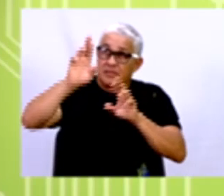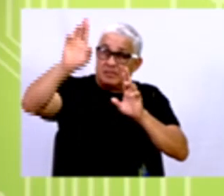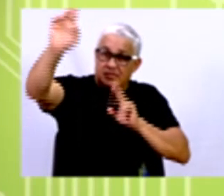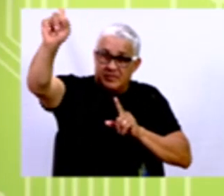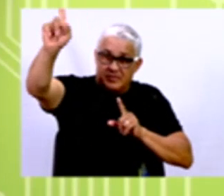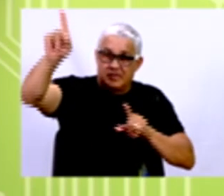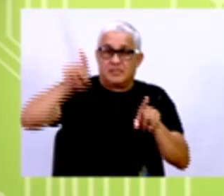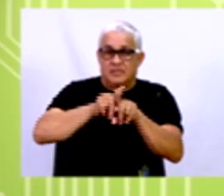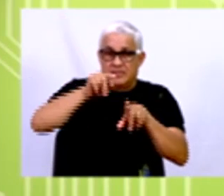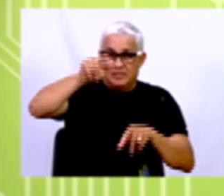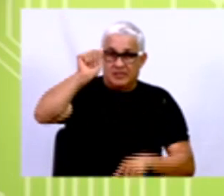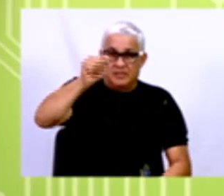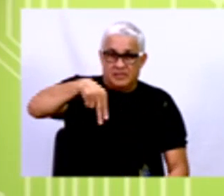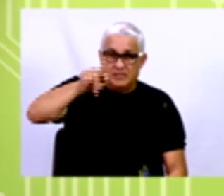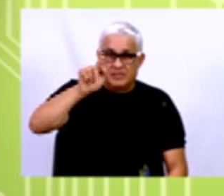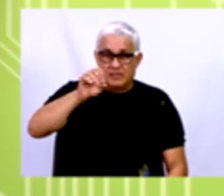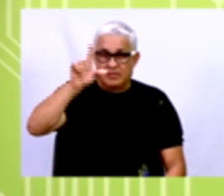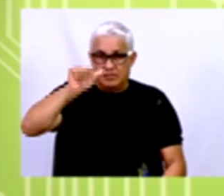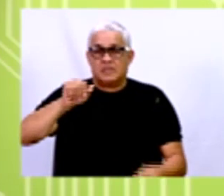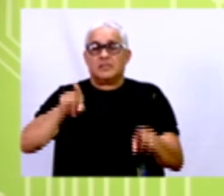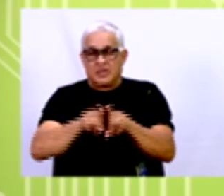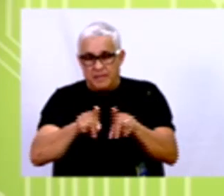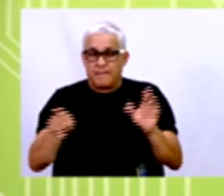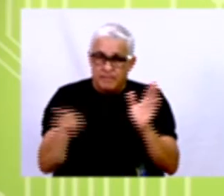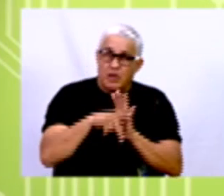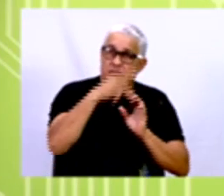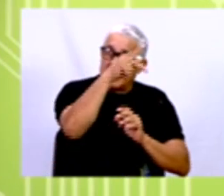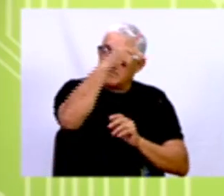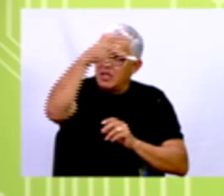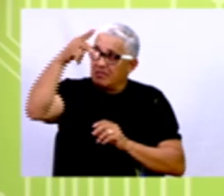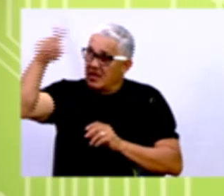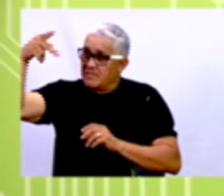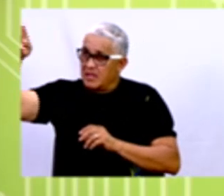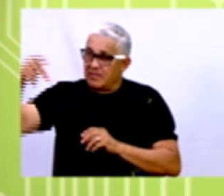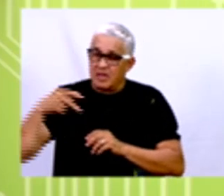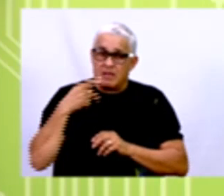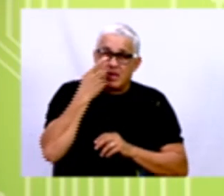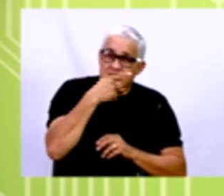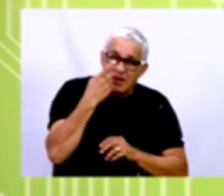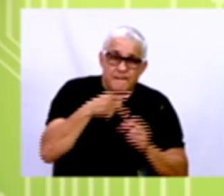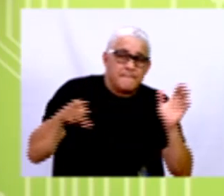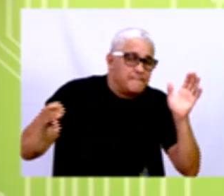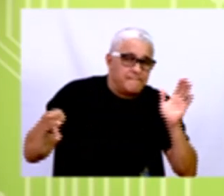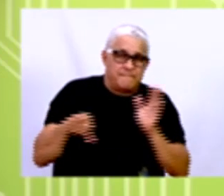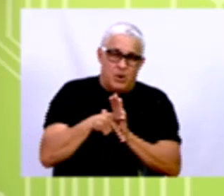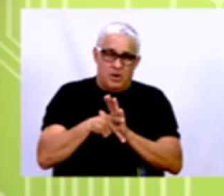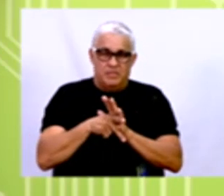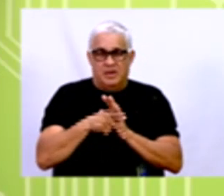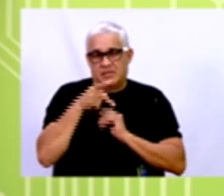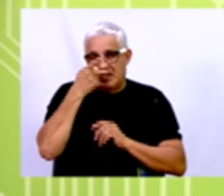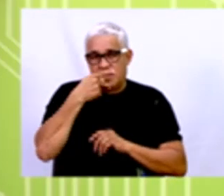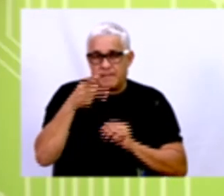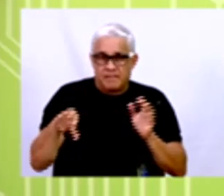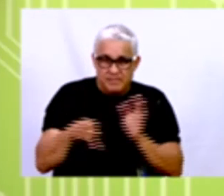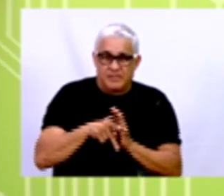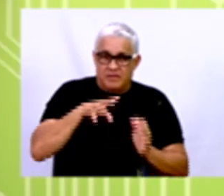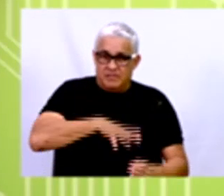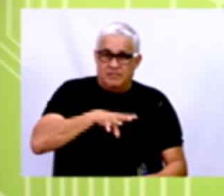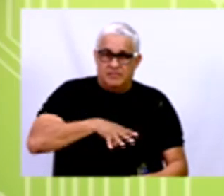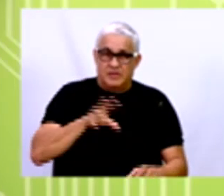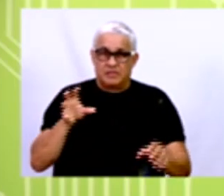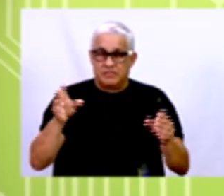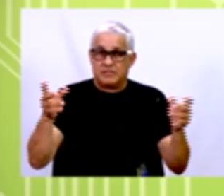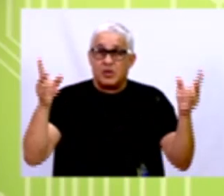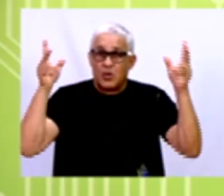Enquanto Angola, Cabo Verde, Moçambique tem uma pronúncia e uma escrita mais parecida com o português de